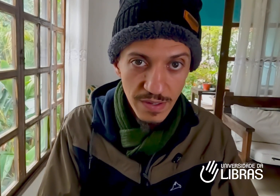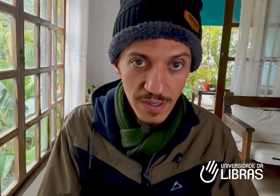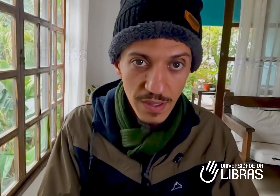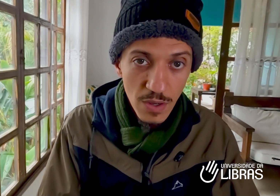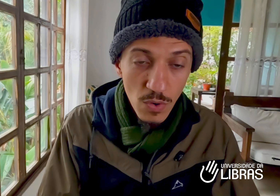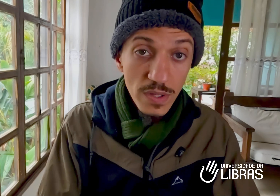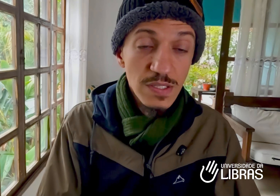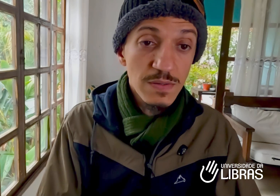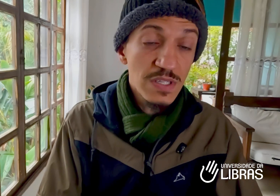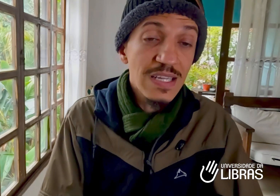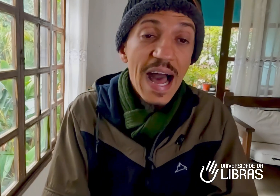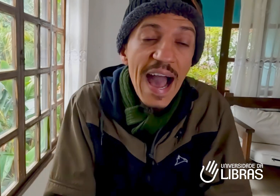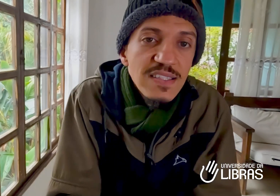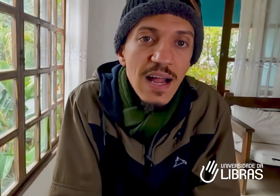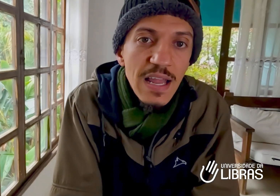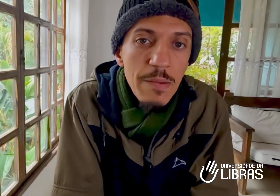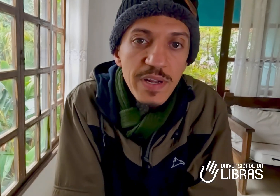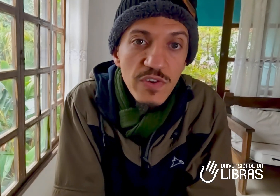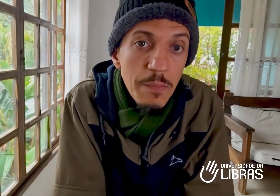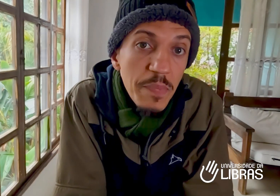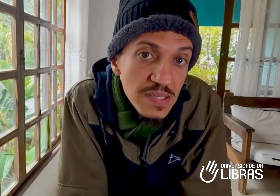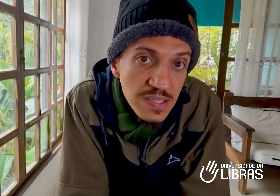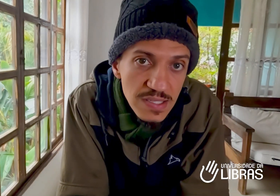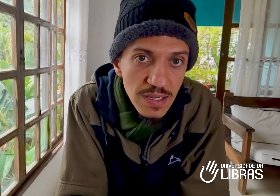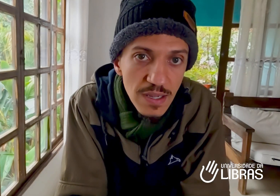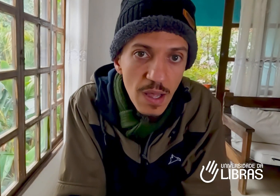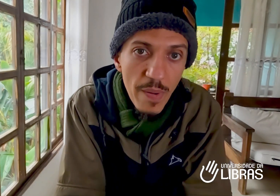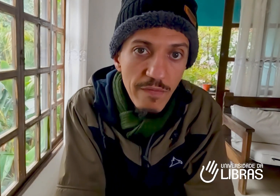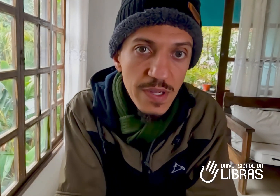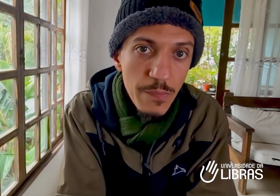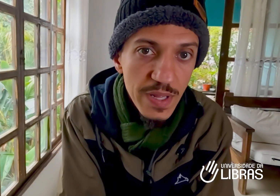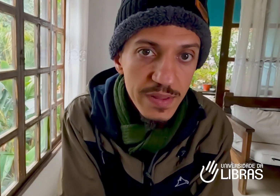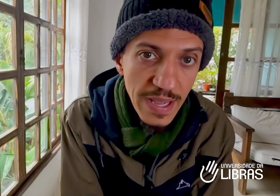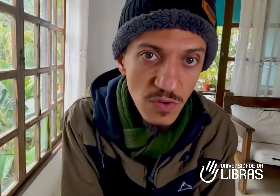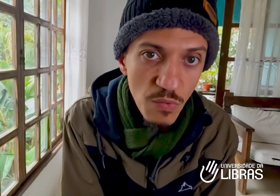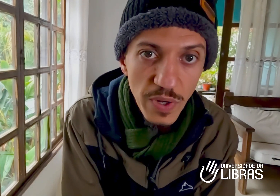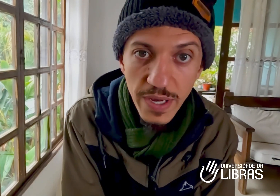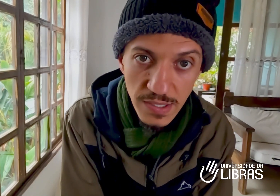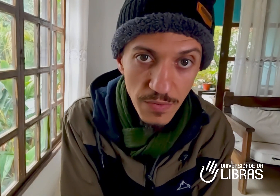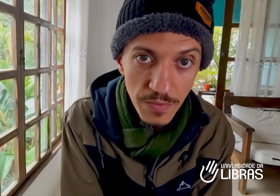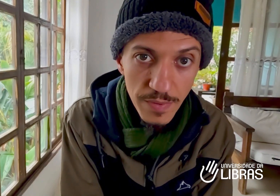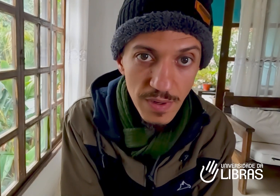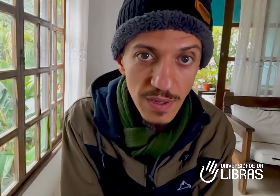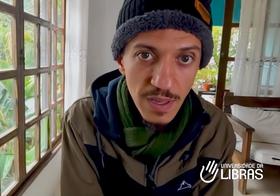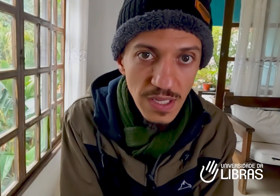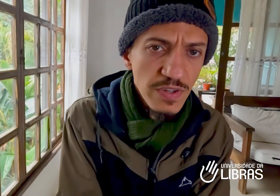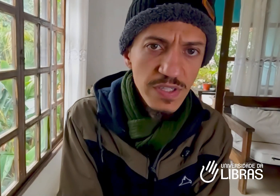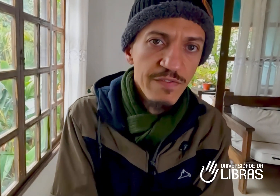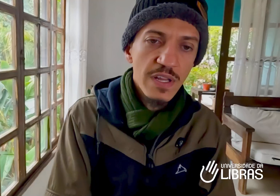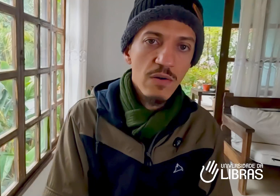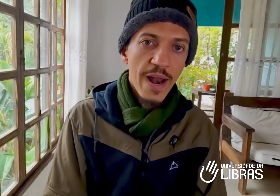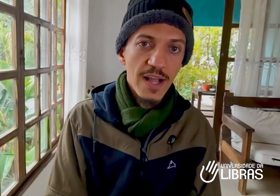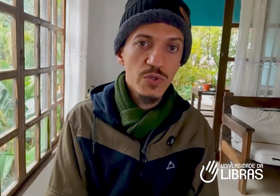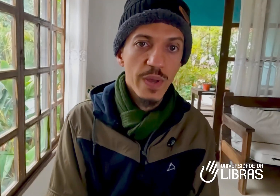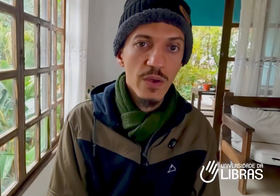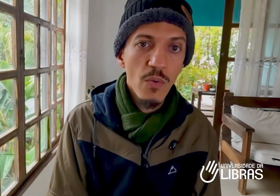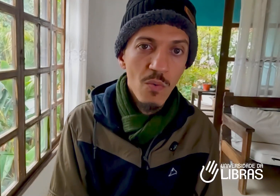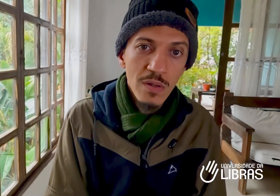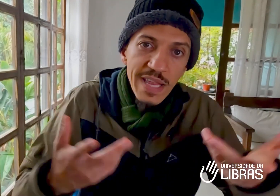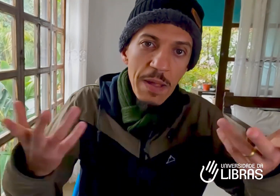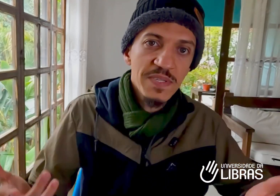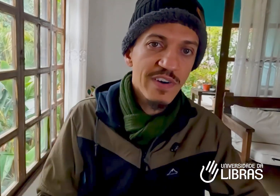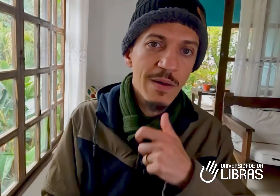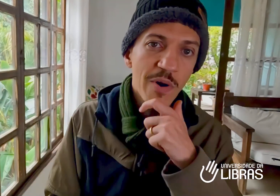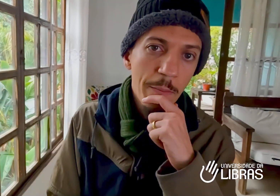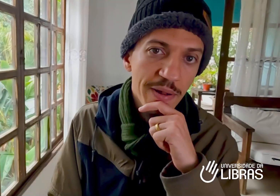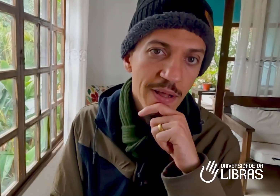português? Quantos sinais da Libras você precisa para você poder ter essa comunicação? Se você for decorar de um em um, quanto